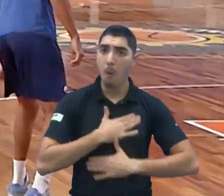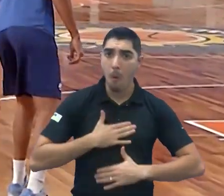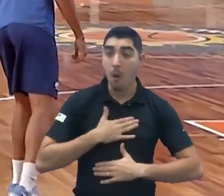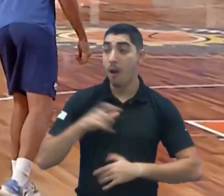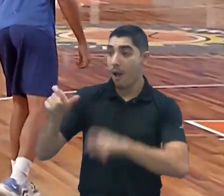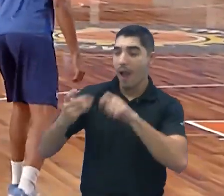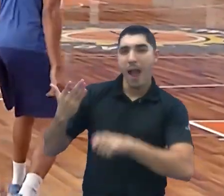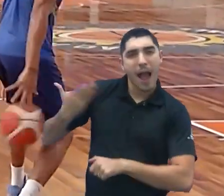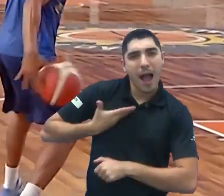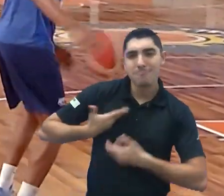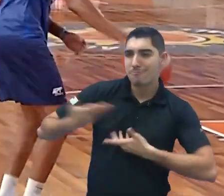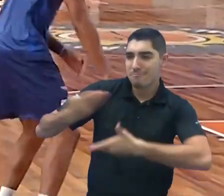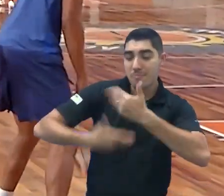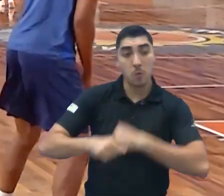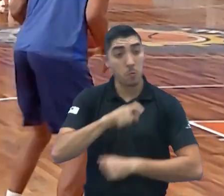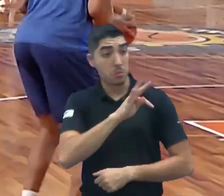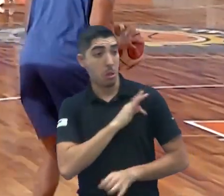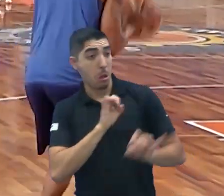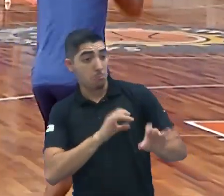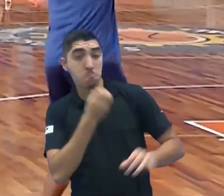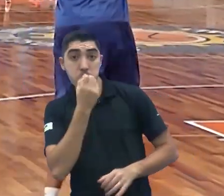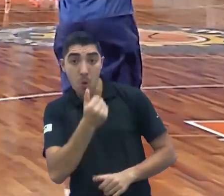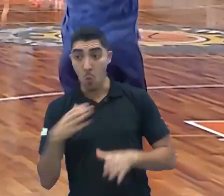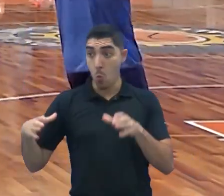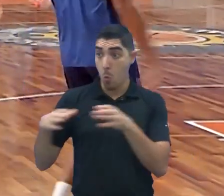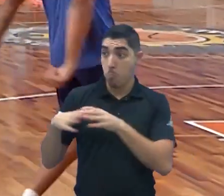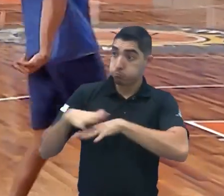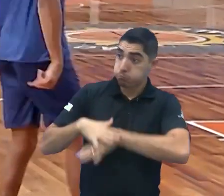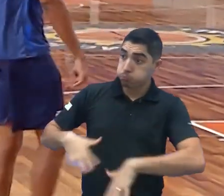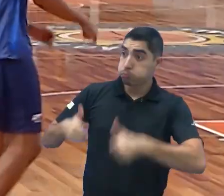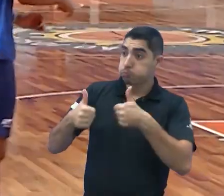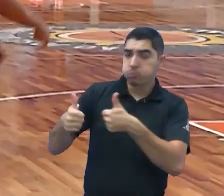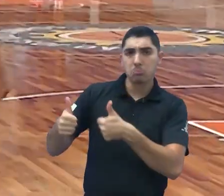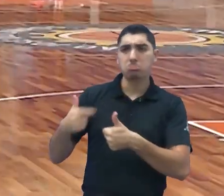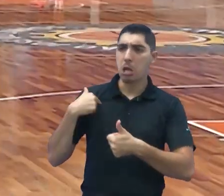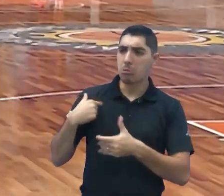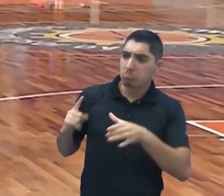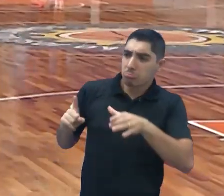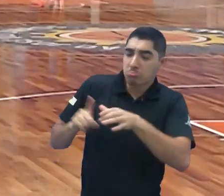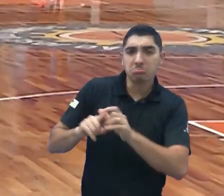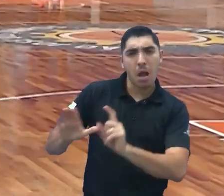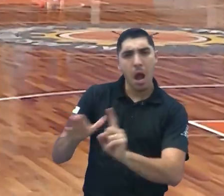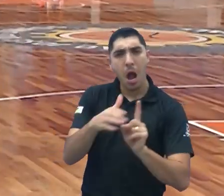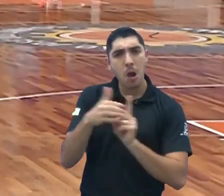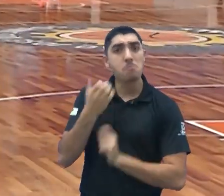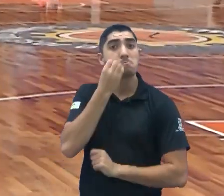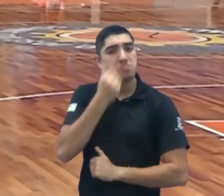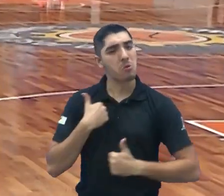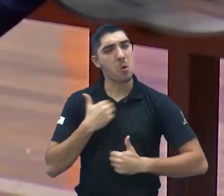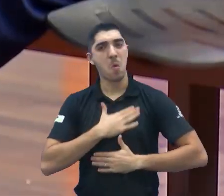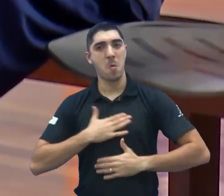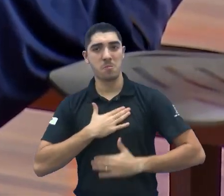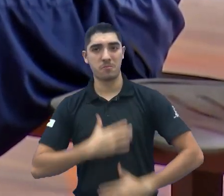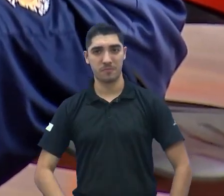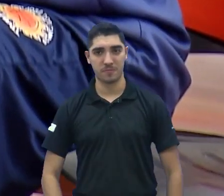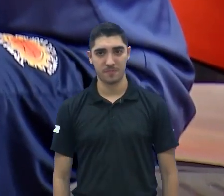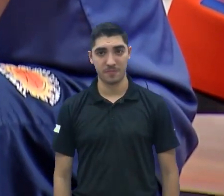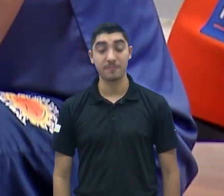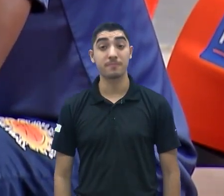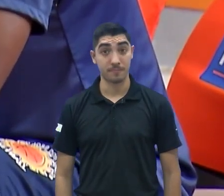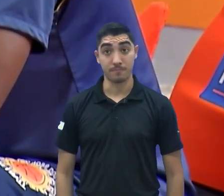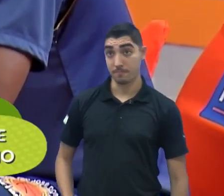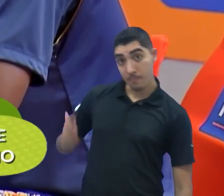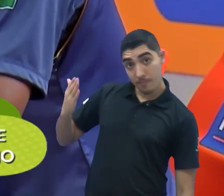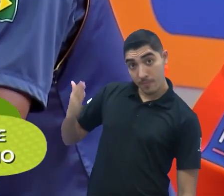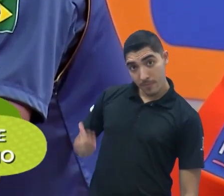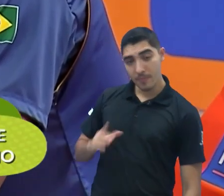time, técnicos e uma excelente equipe. Todos me receberam muito bem e foram bons primeiros dias. O ala